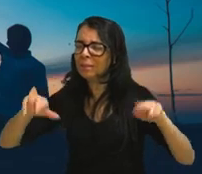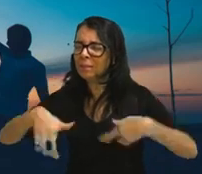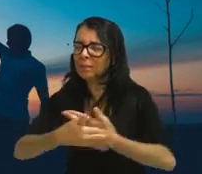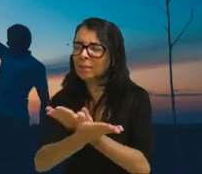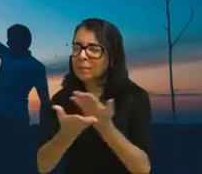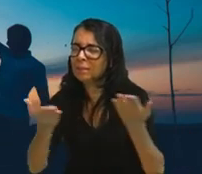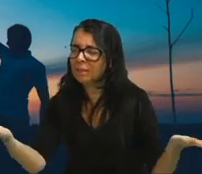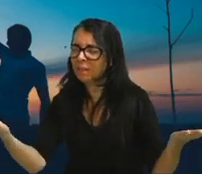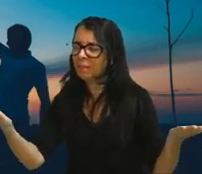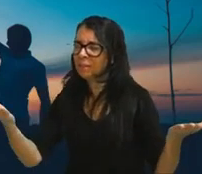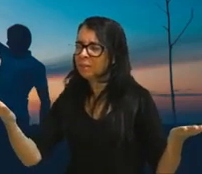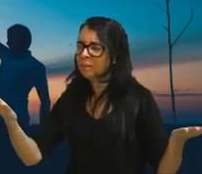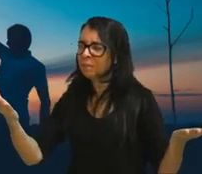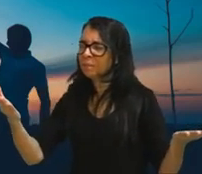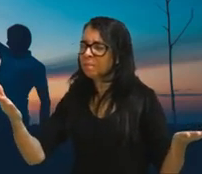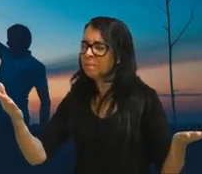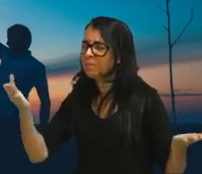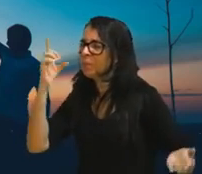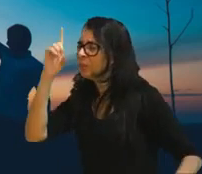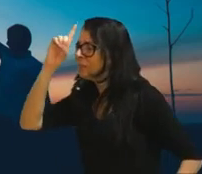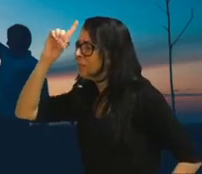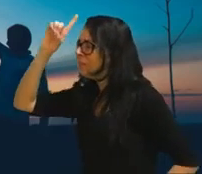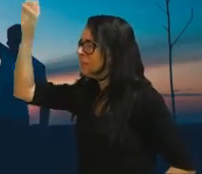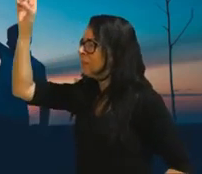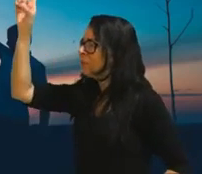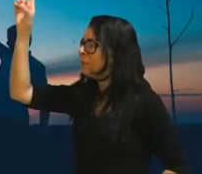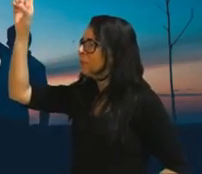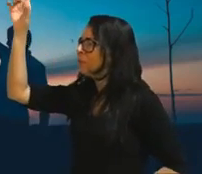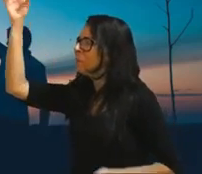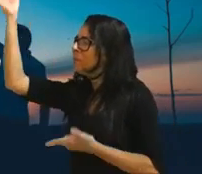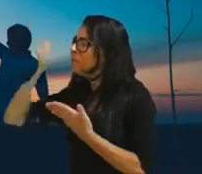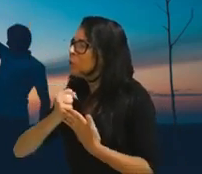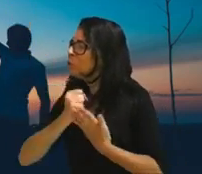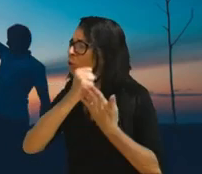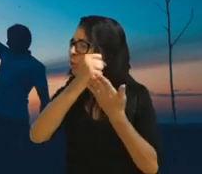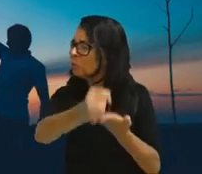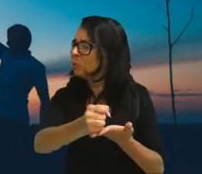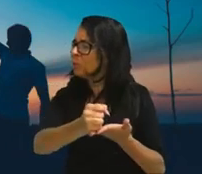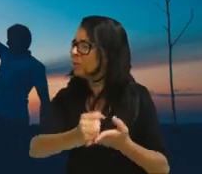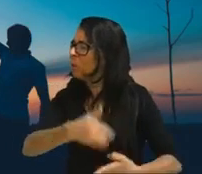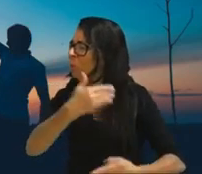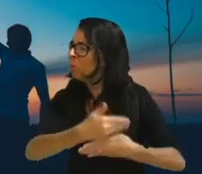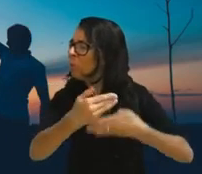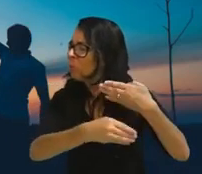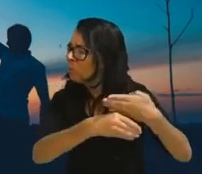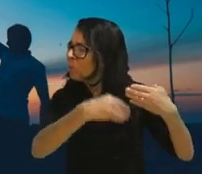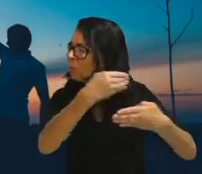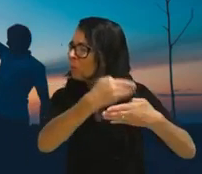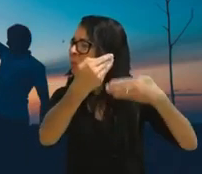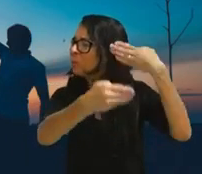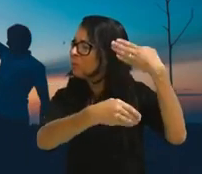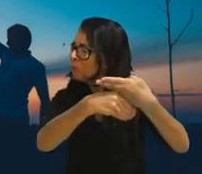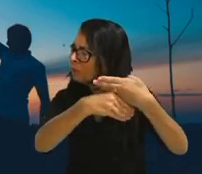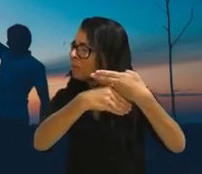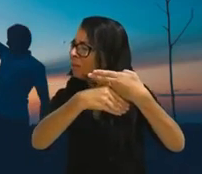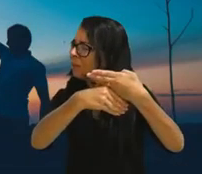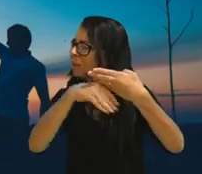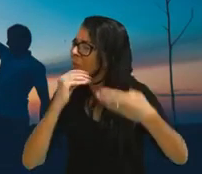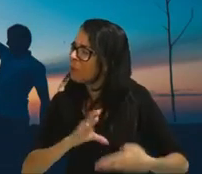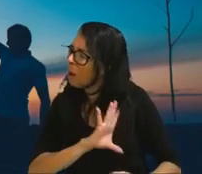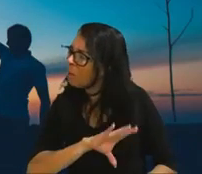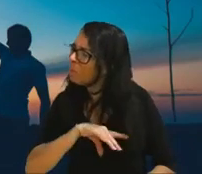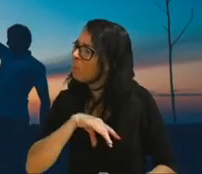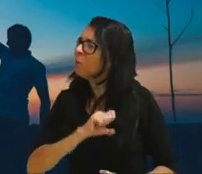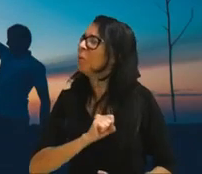construtor, ó Pai. Seja o Senhor que possa edificar, ó Pai, esse lar, Pai. Seja o Senhor o guardador, ó Pai. A